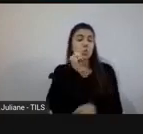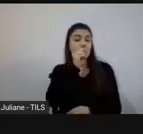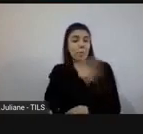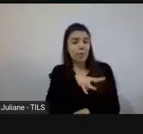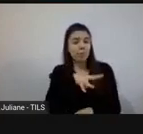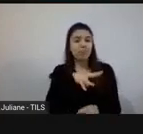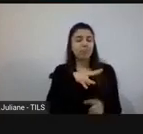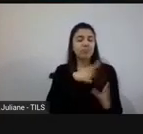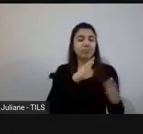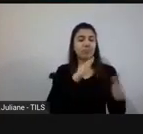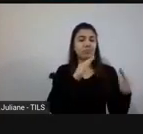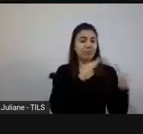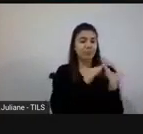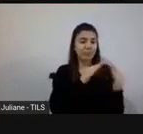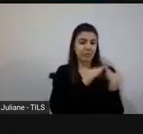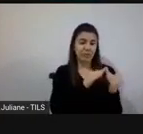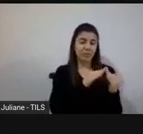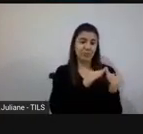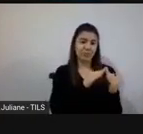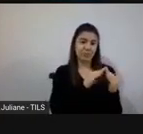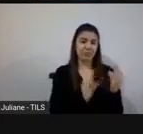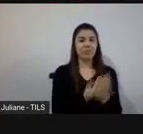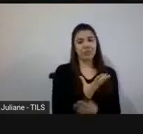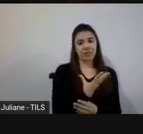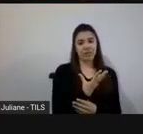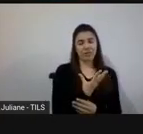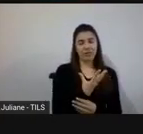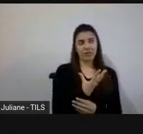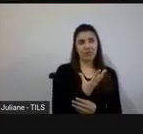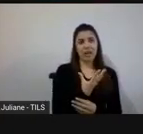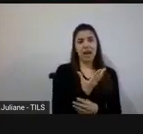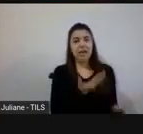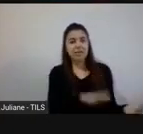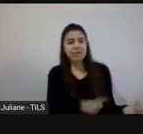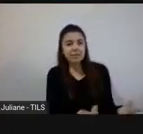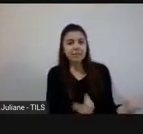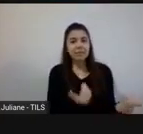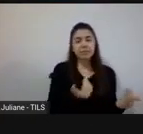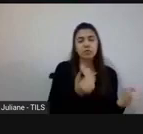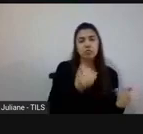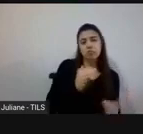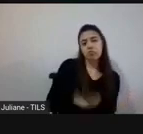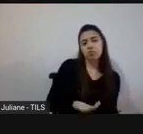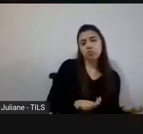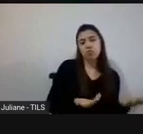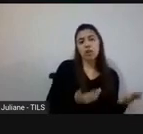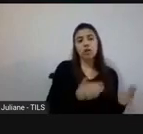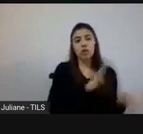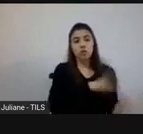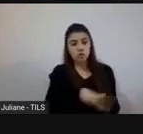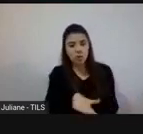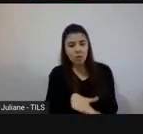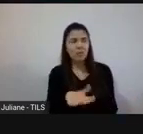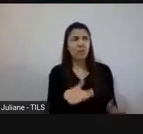criança ou o adolescente não vem para quem falar, né? Se está na escola, pode falar para a coordenação, mas se abusa dentro da